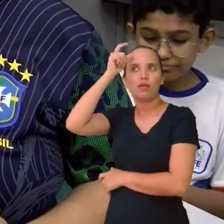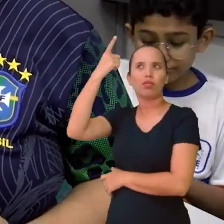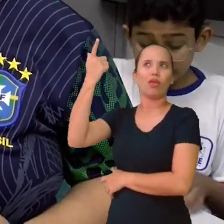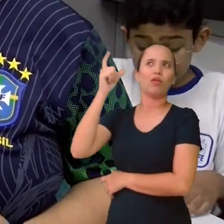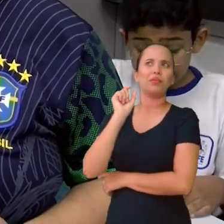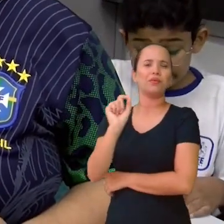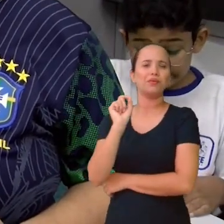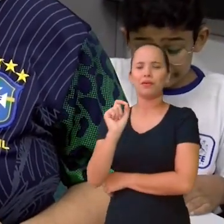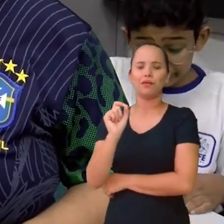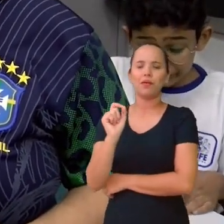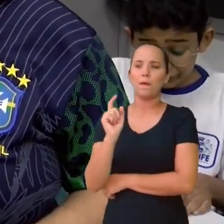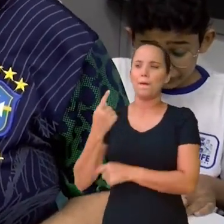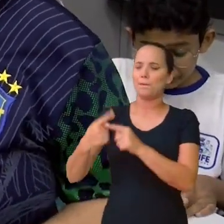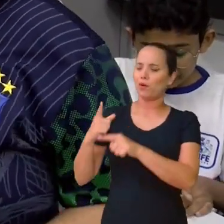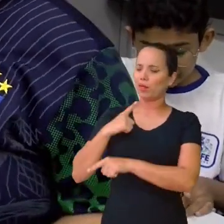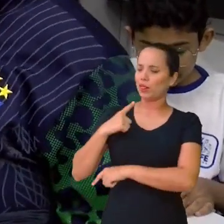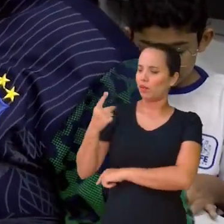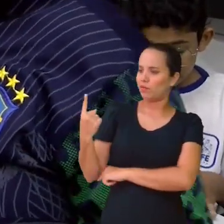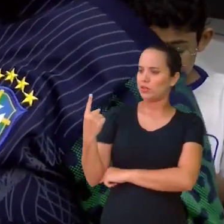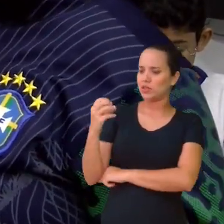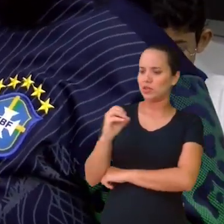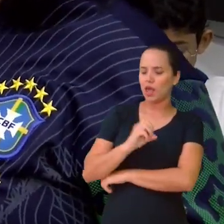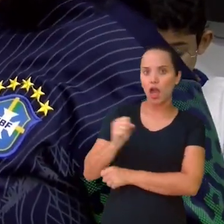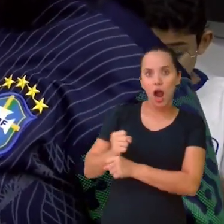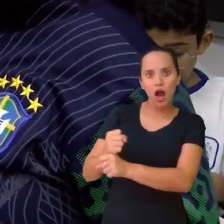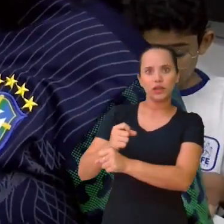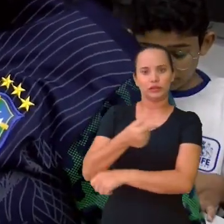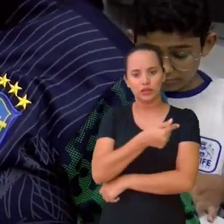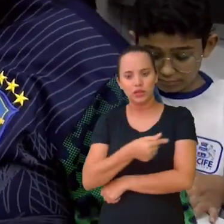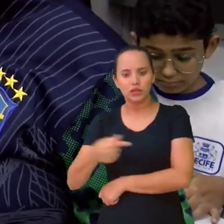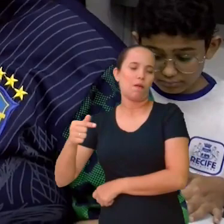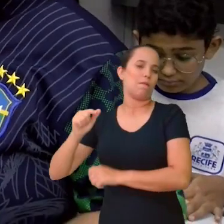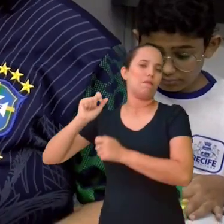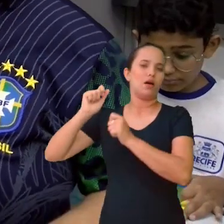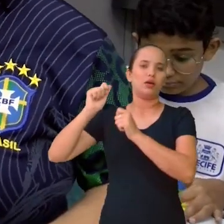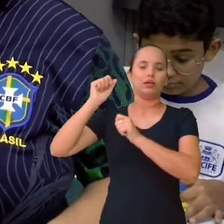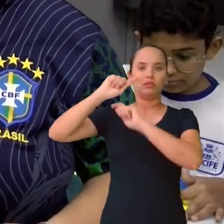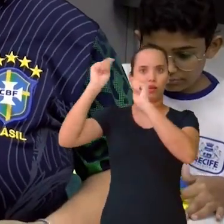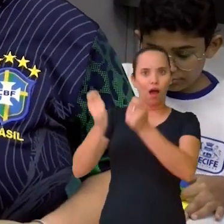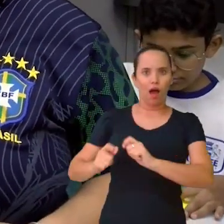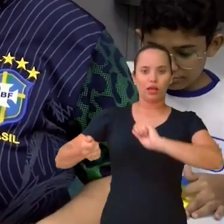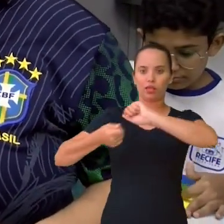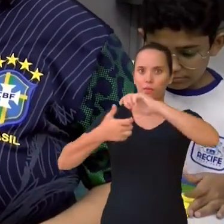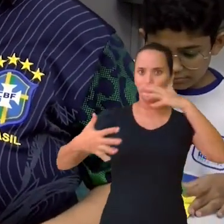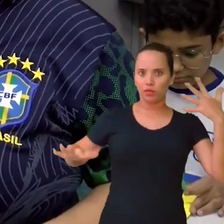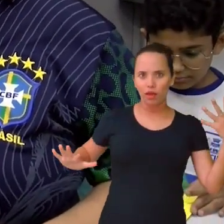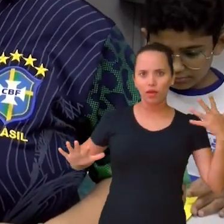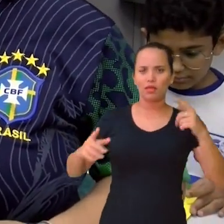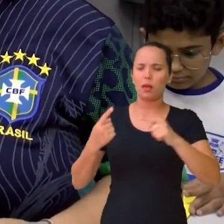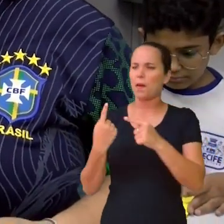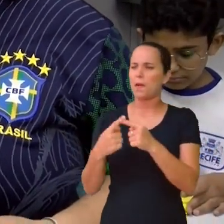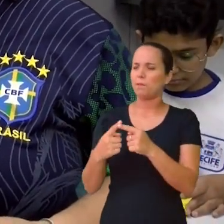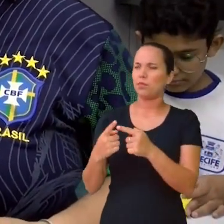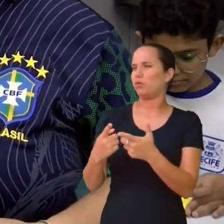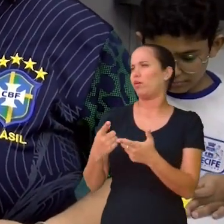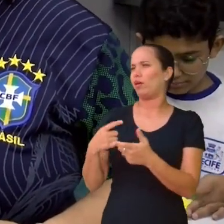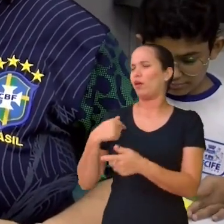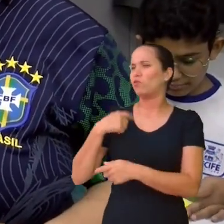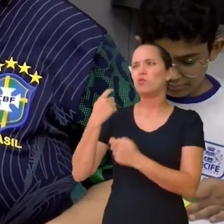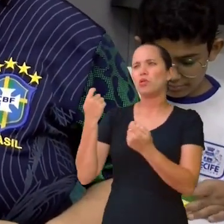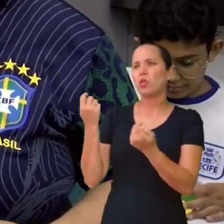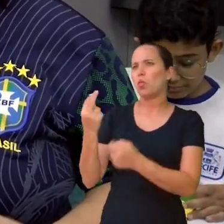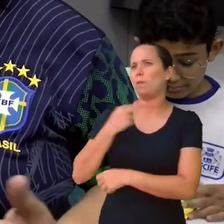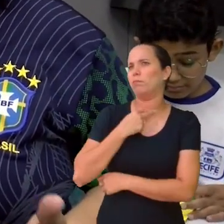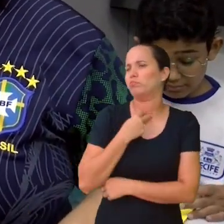que está fazendo 100 anos, né, da Semana de Arte Moderna, então por que não trabalhar com os